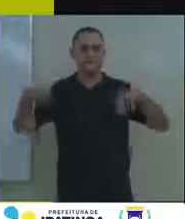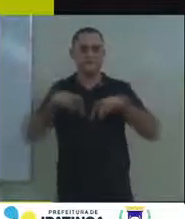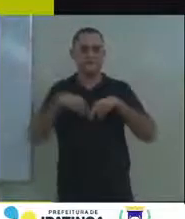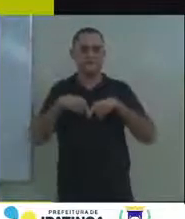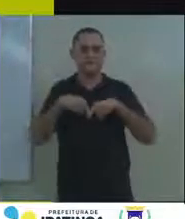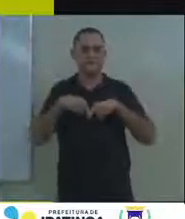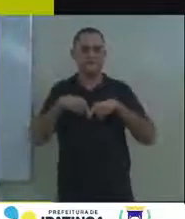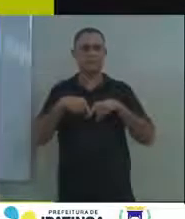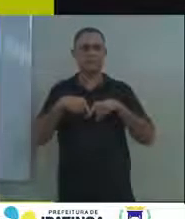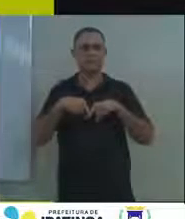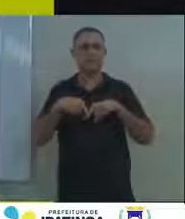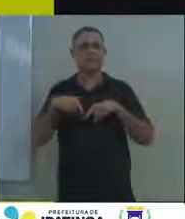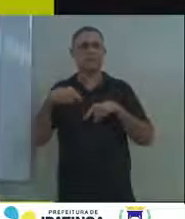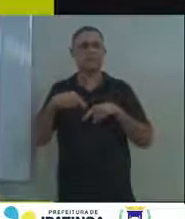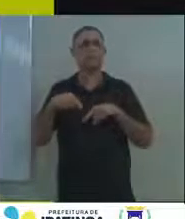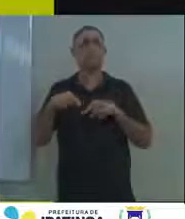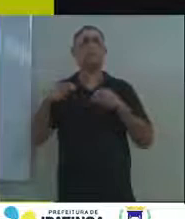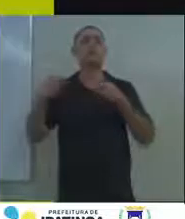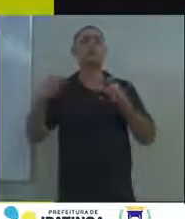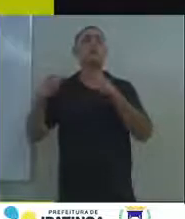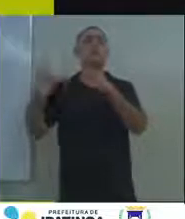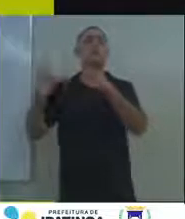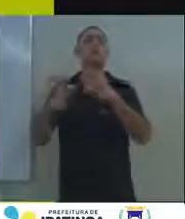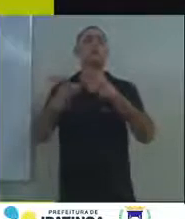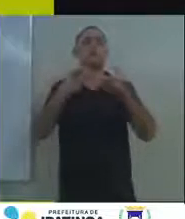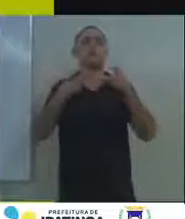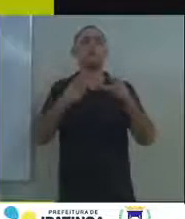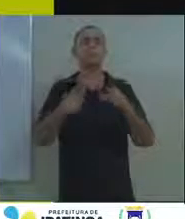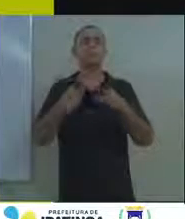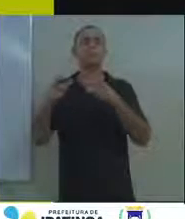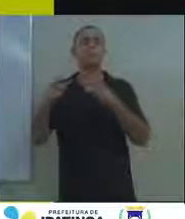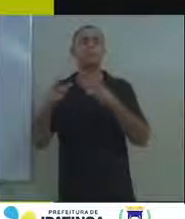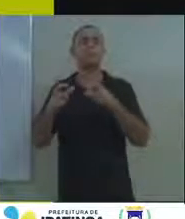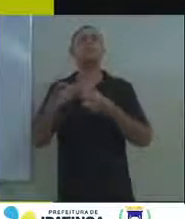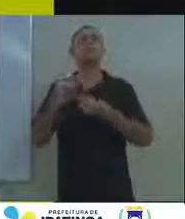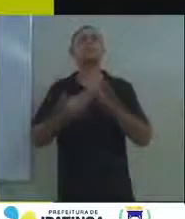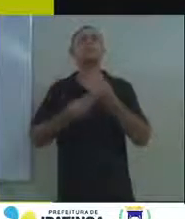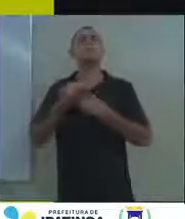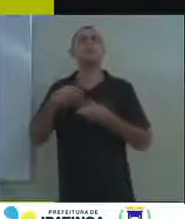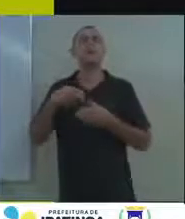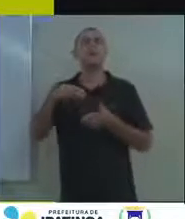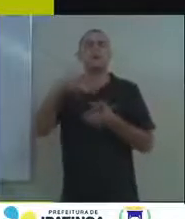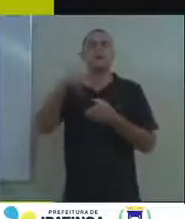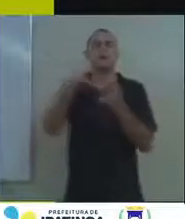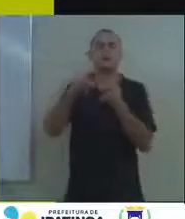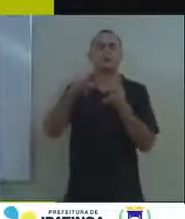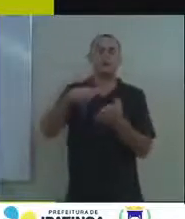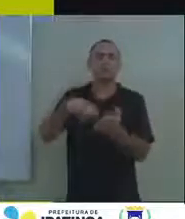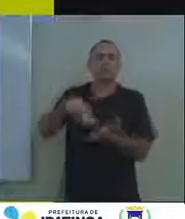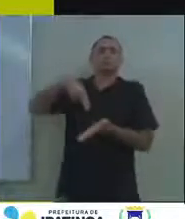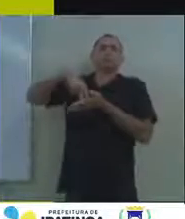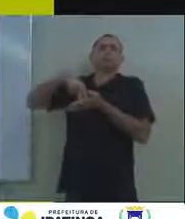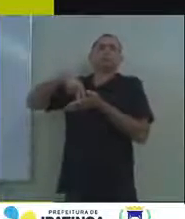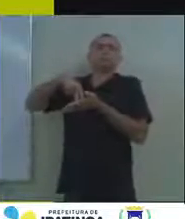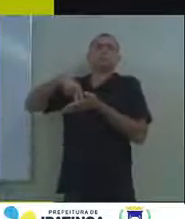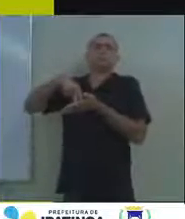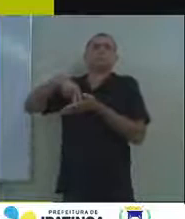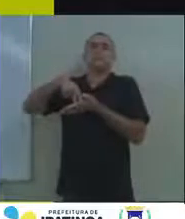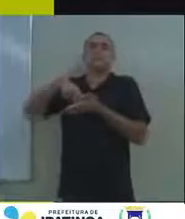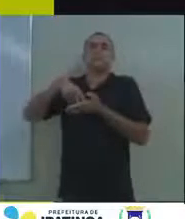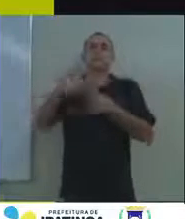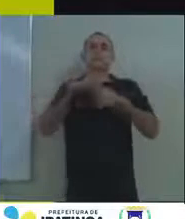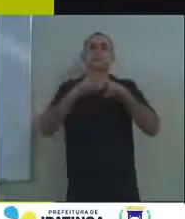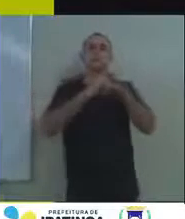gente tem convencionado, que é o professor na frente e uma fila